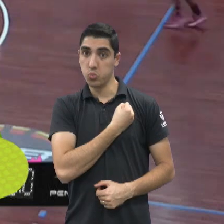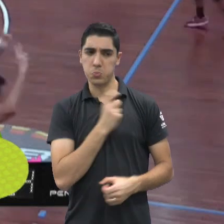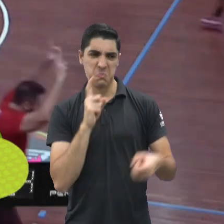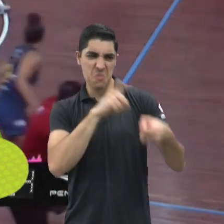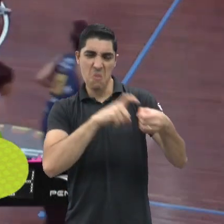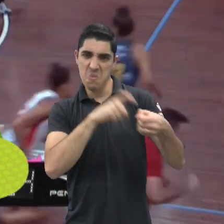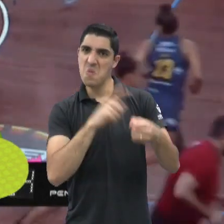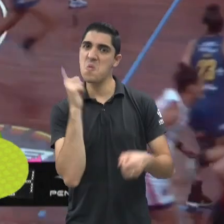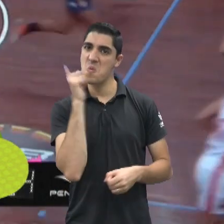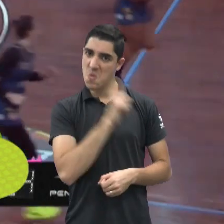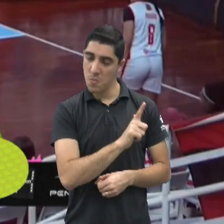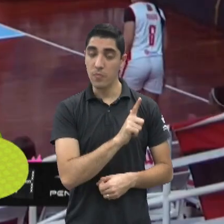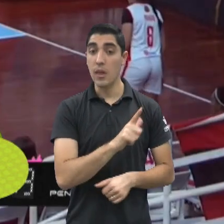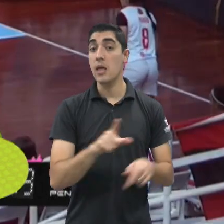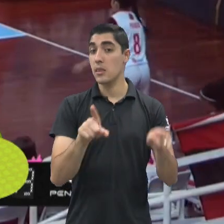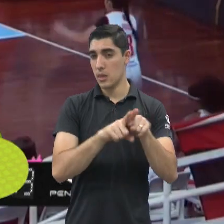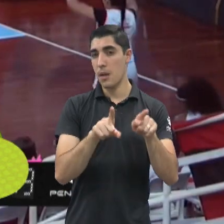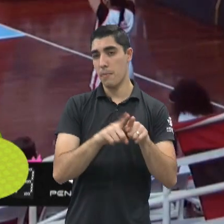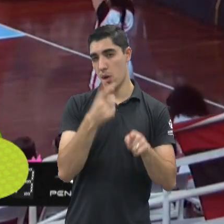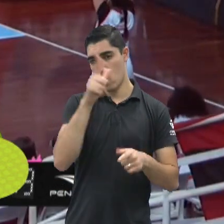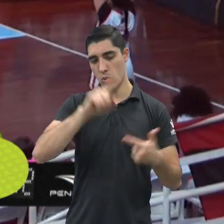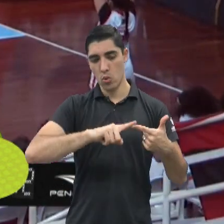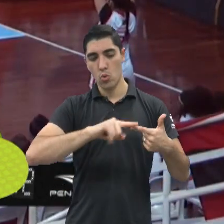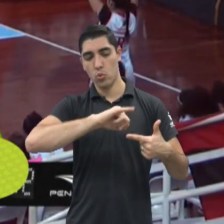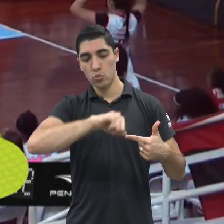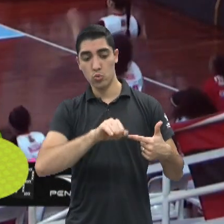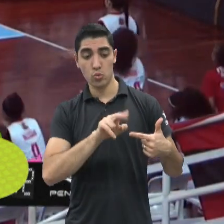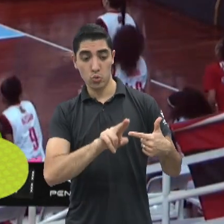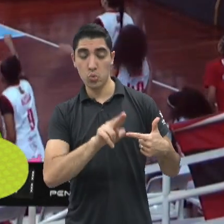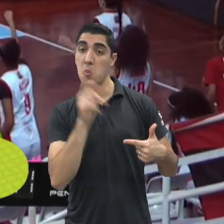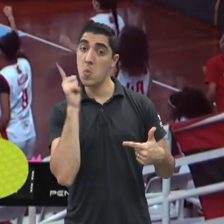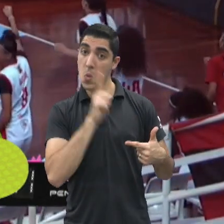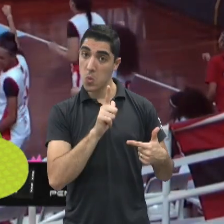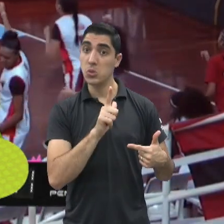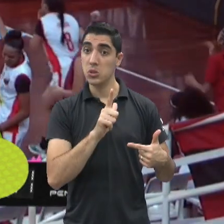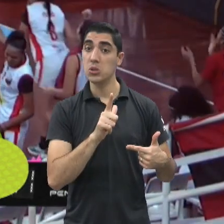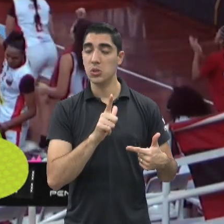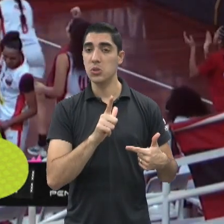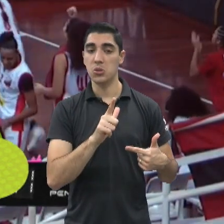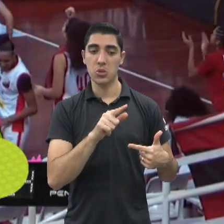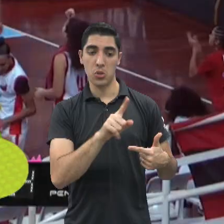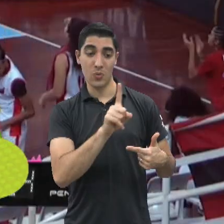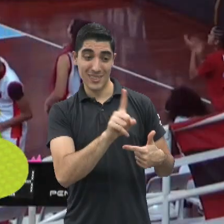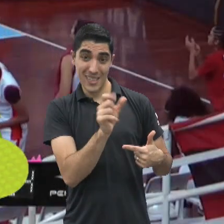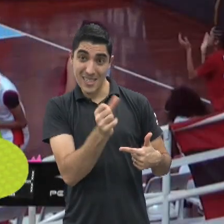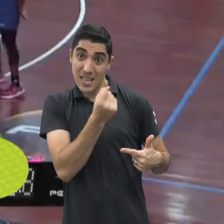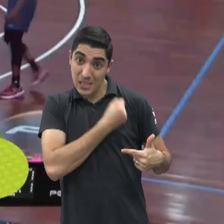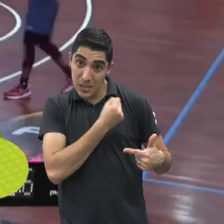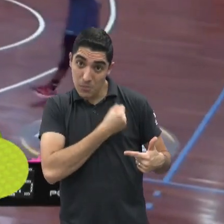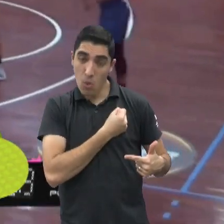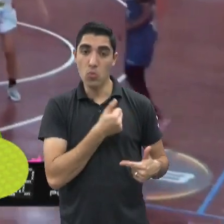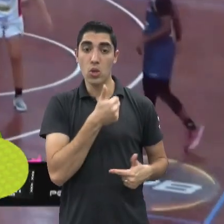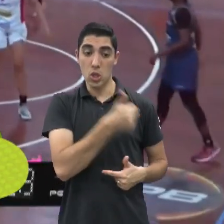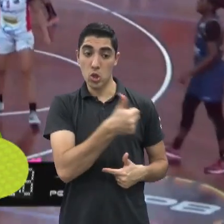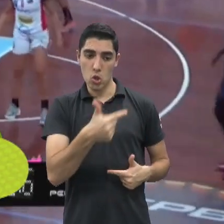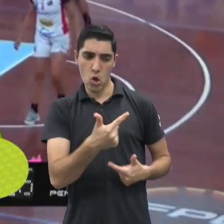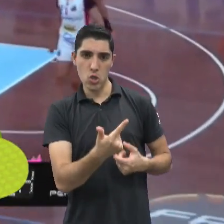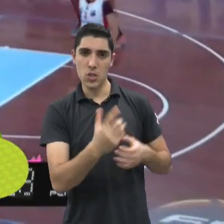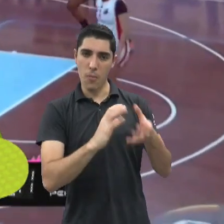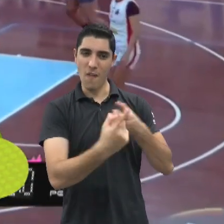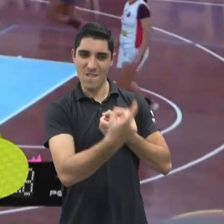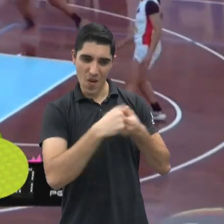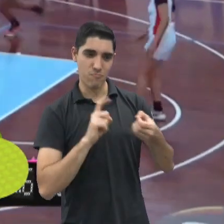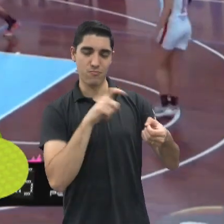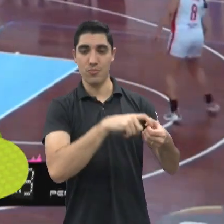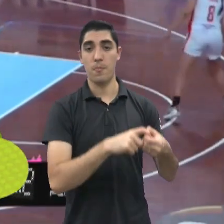Além da outra ala, né, a Ju Souza, que anotou um duplo-duplo, com 16 pontos e 12 rebotes. Pelo lado mandante,